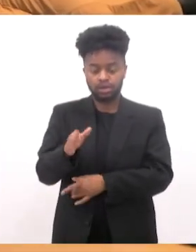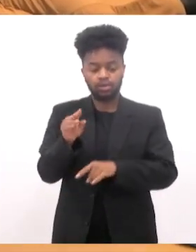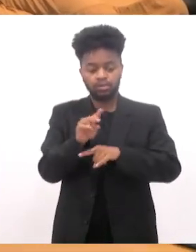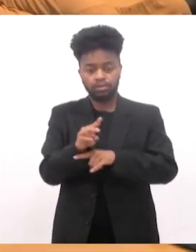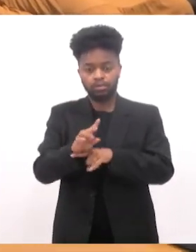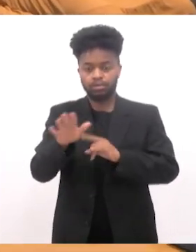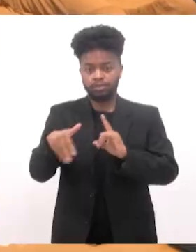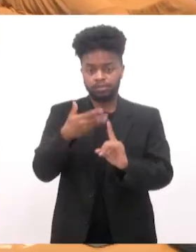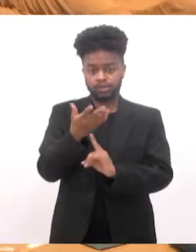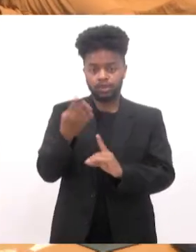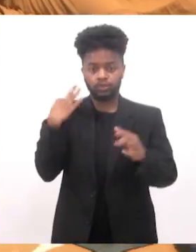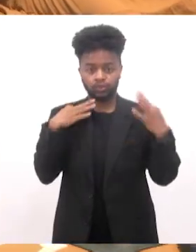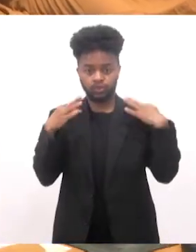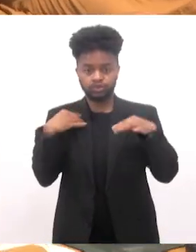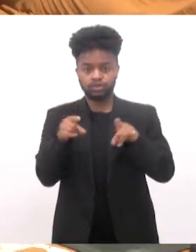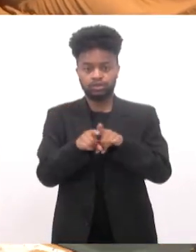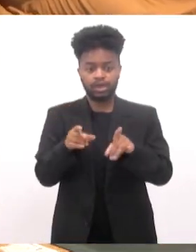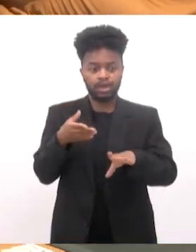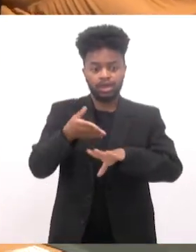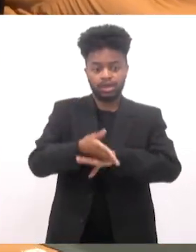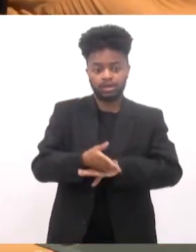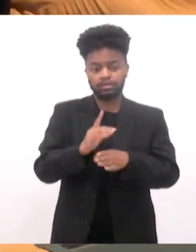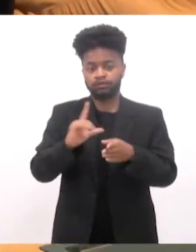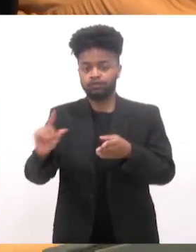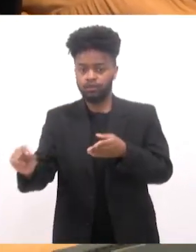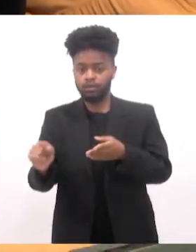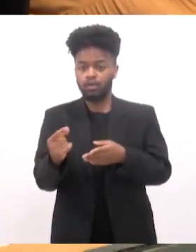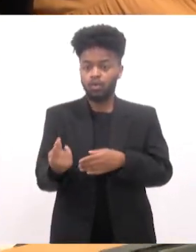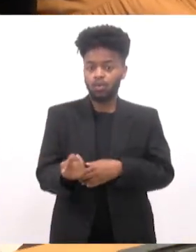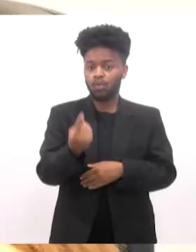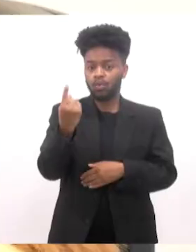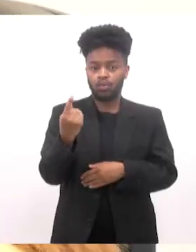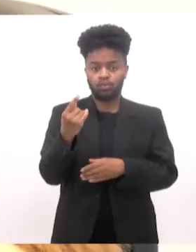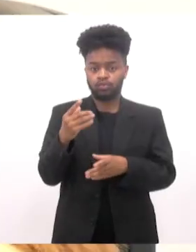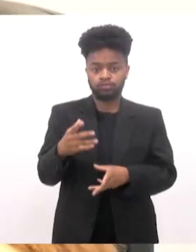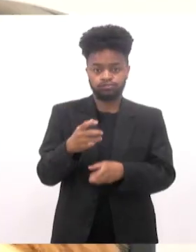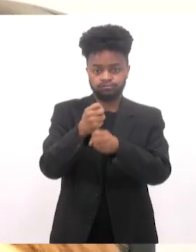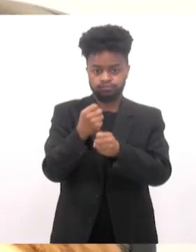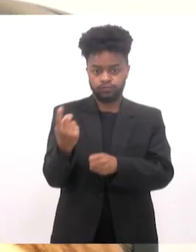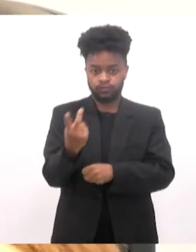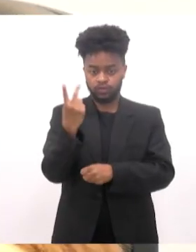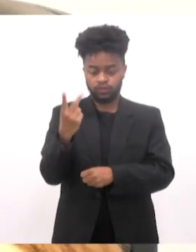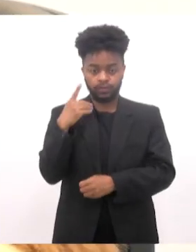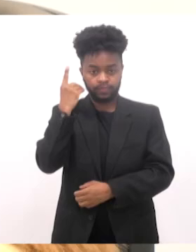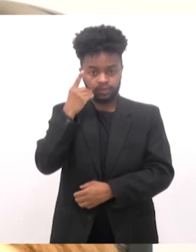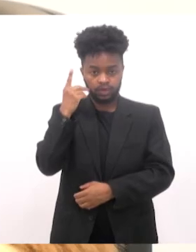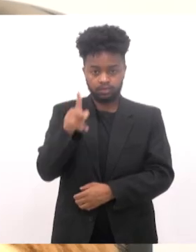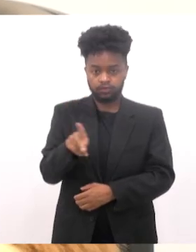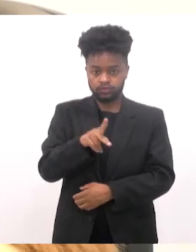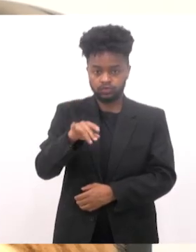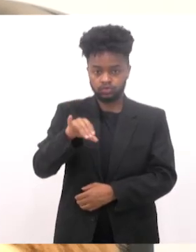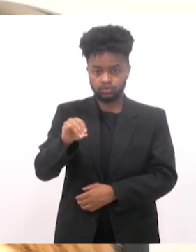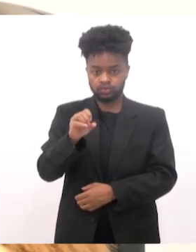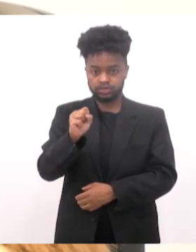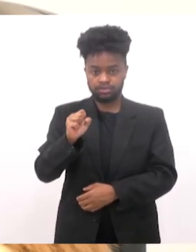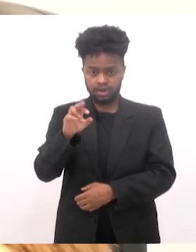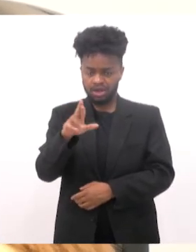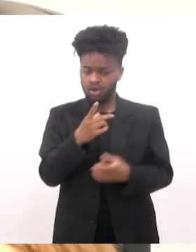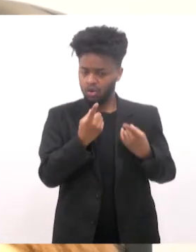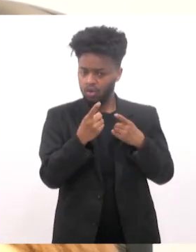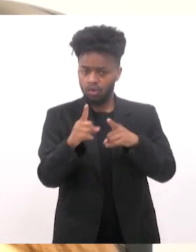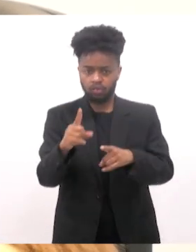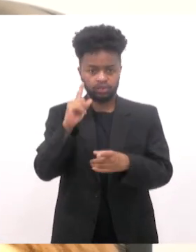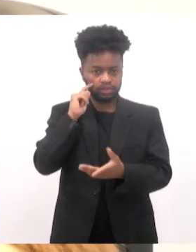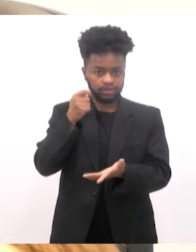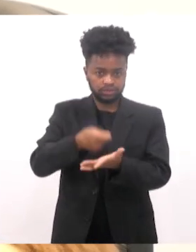ambiental, turismo e embarque e desembarque, em um único tributo. O deputado professor Josemar é totalmente contrário à